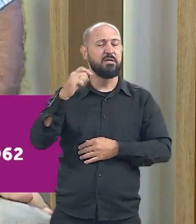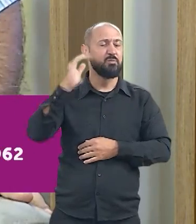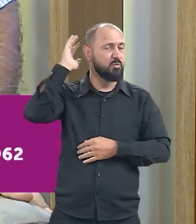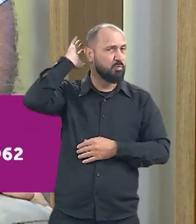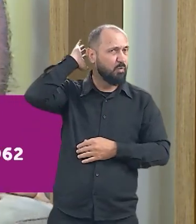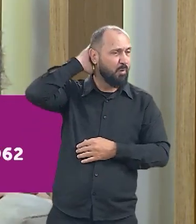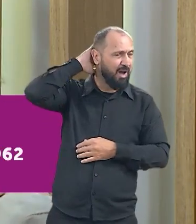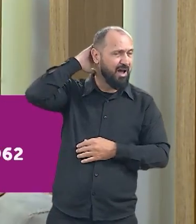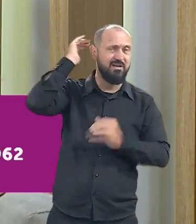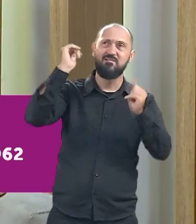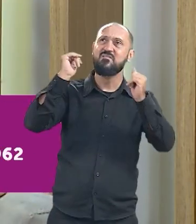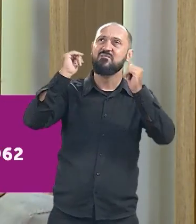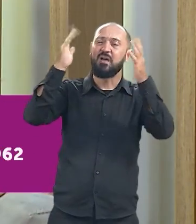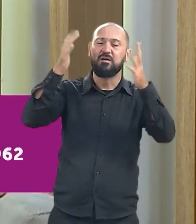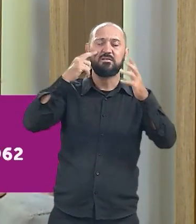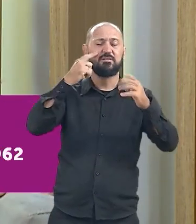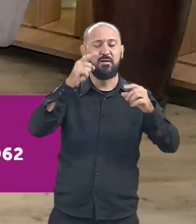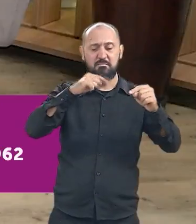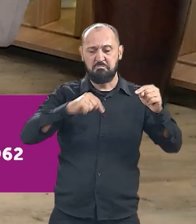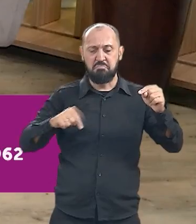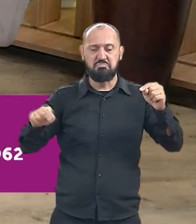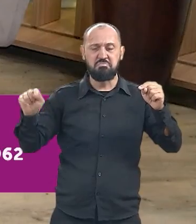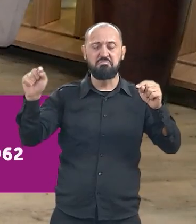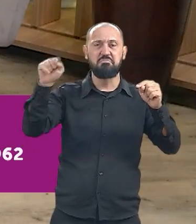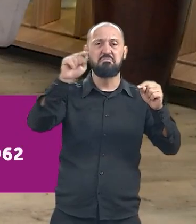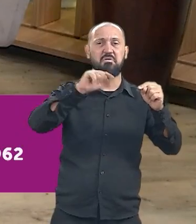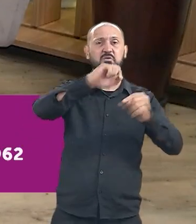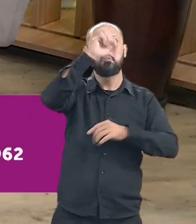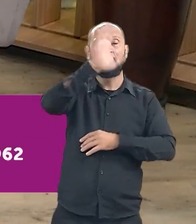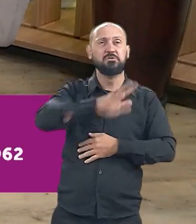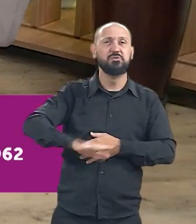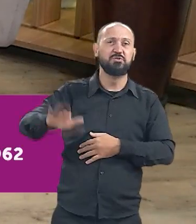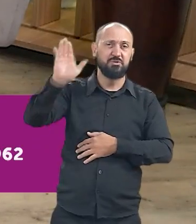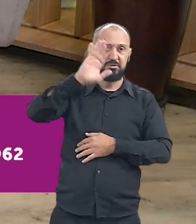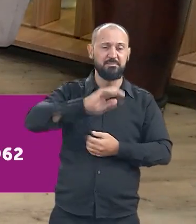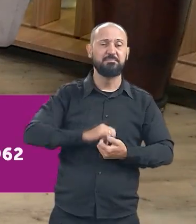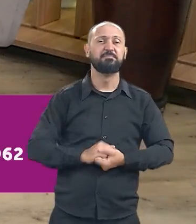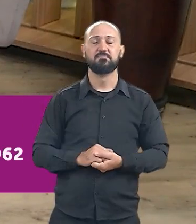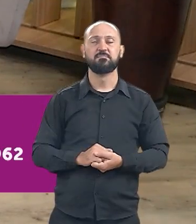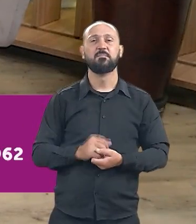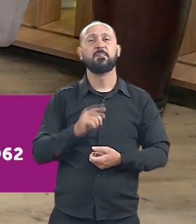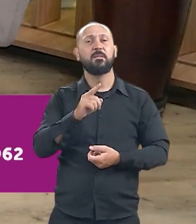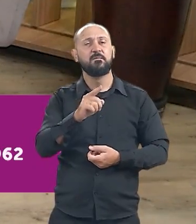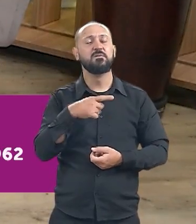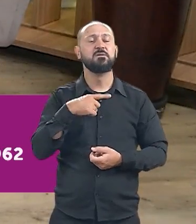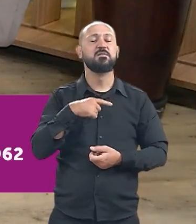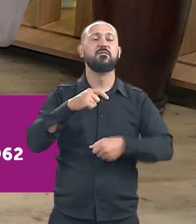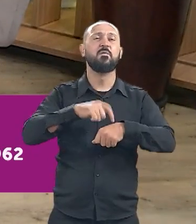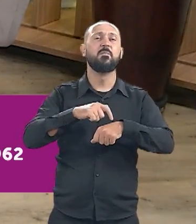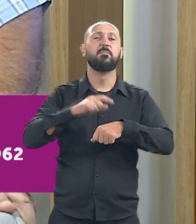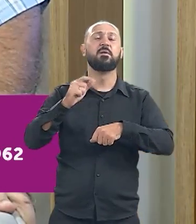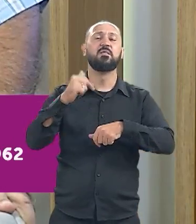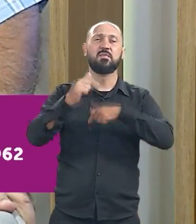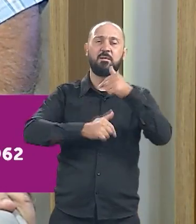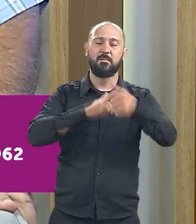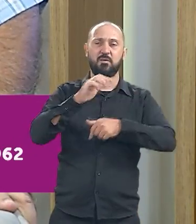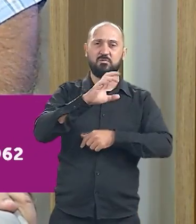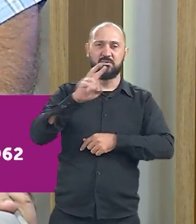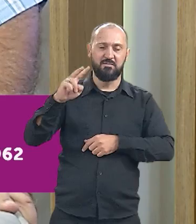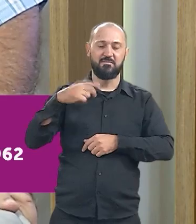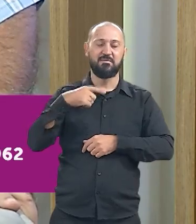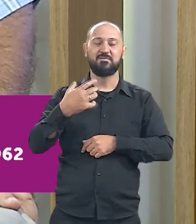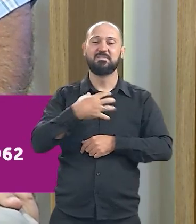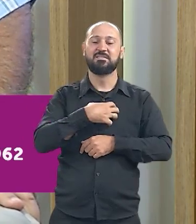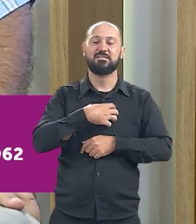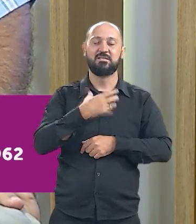as pessoas do Brasil inteiro. E para você foi um divisor de águas trabalhar no CVV? Sim, a gente gosta muito desse trabalho